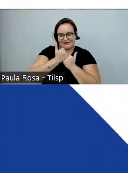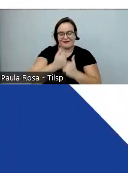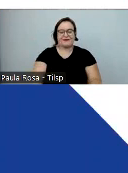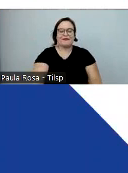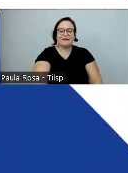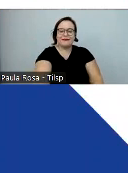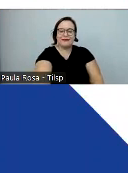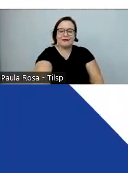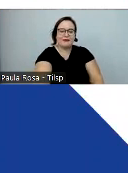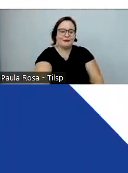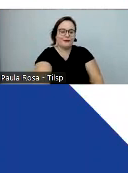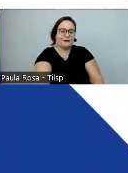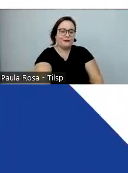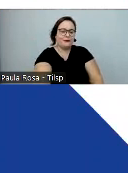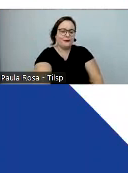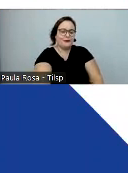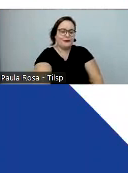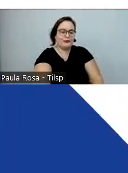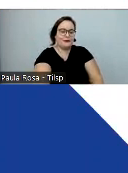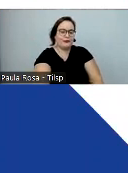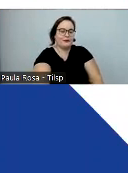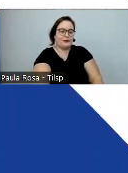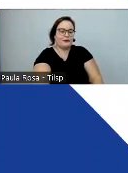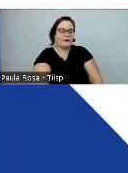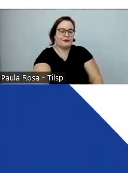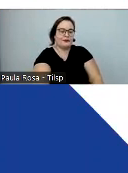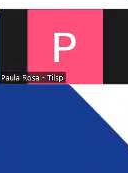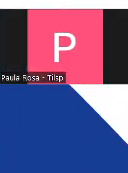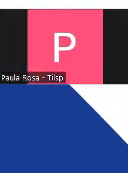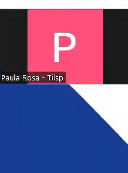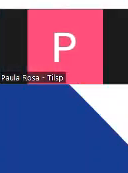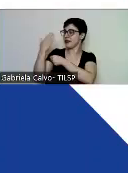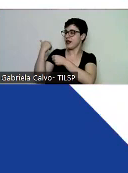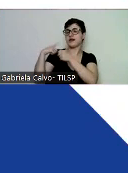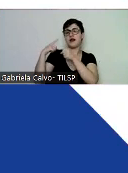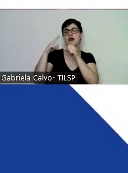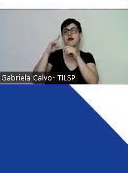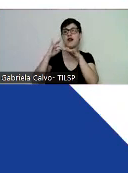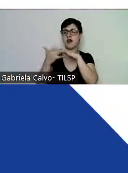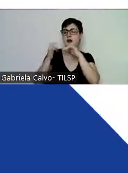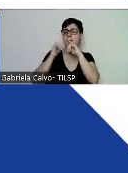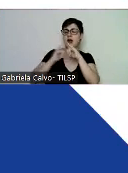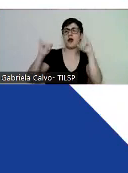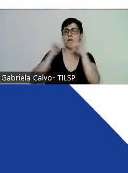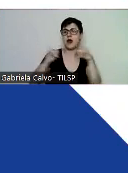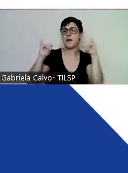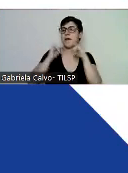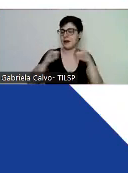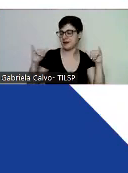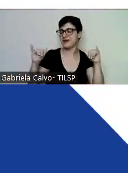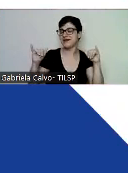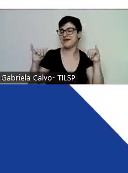a essa definição que foi aprovada celebrada no ano passado divulgada na mídia acolhida né eu diria